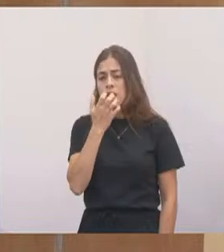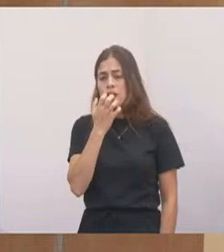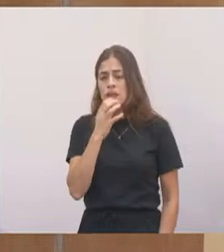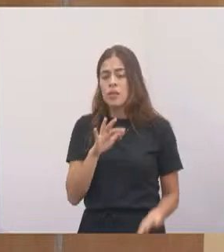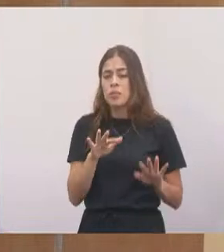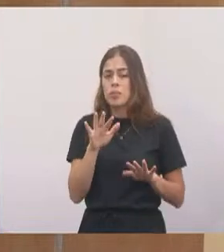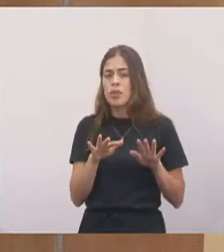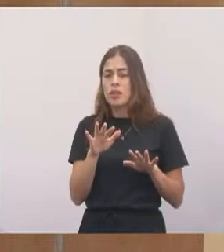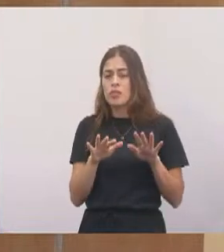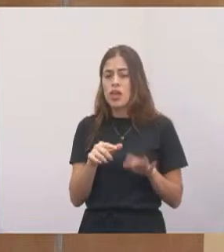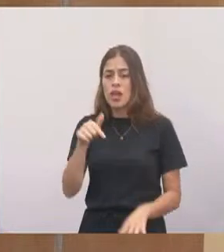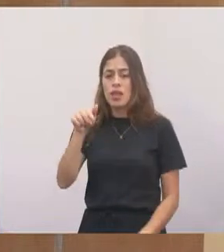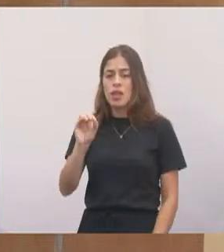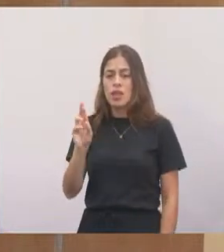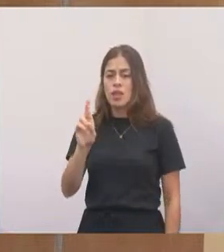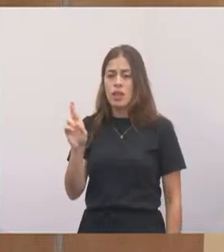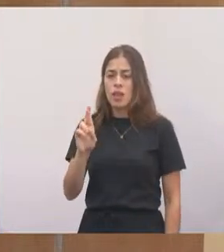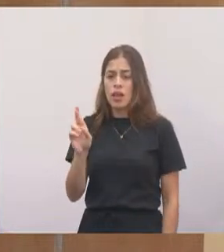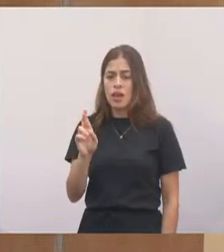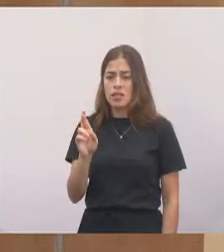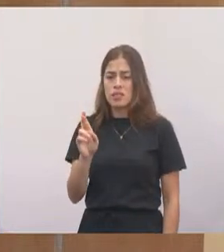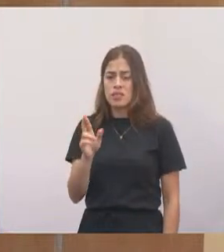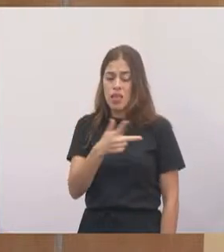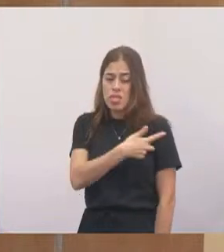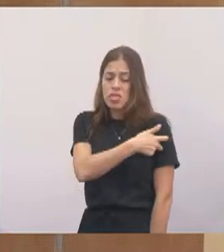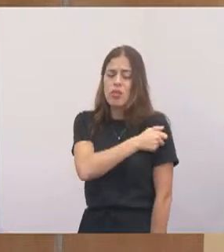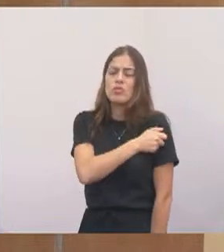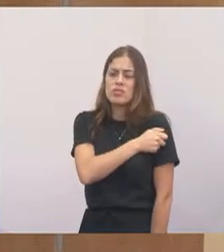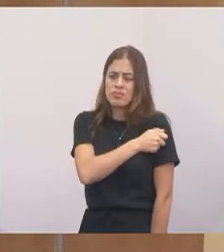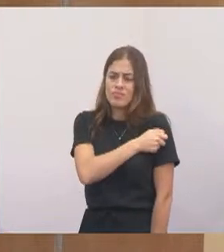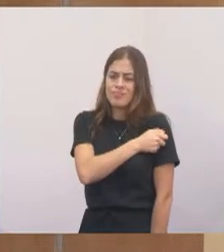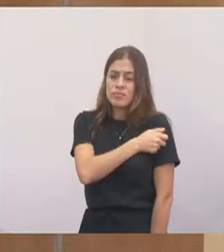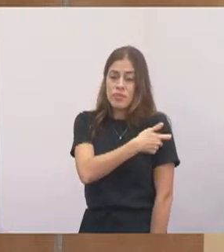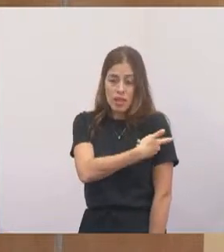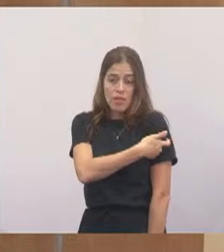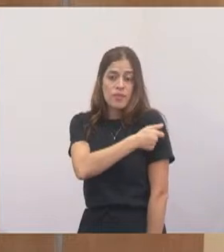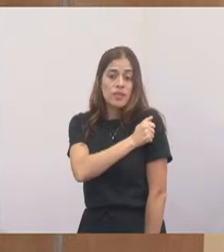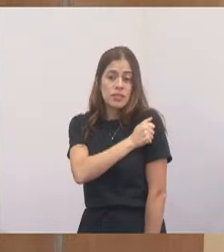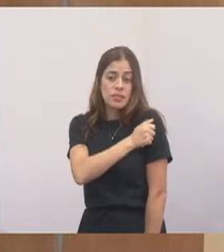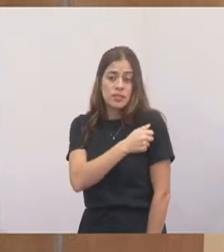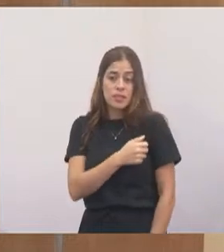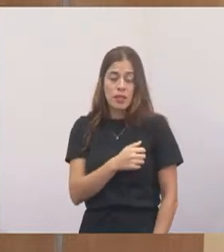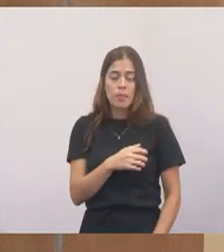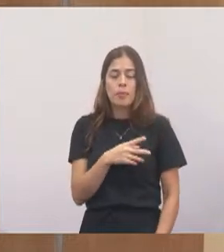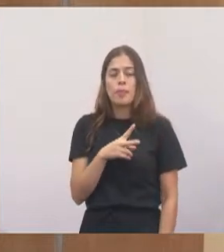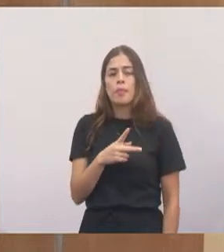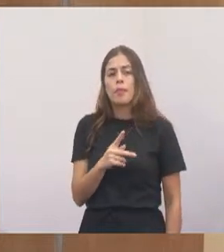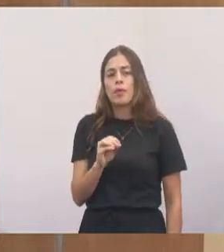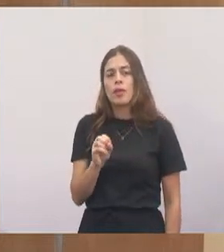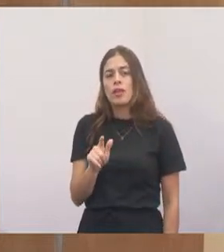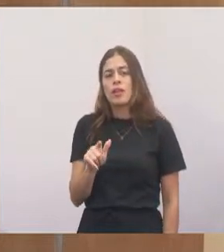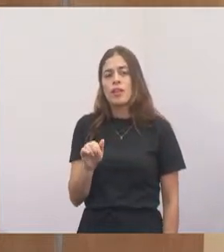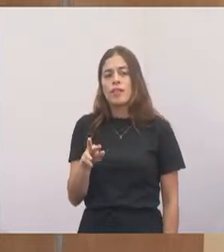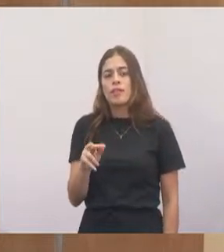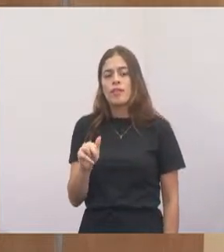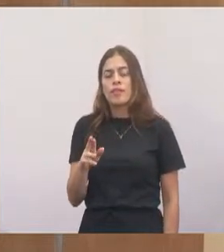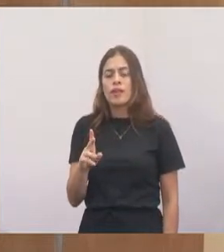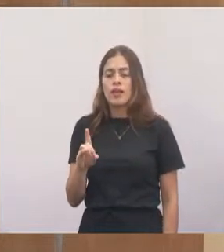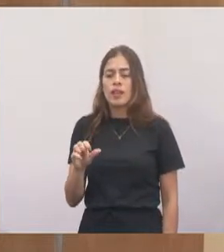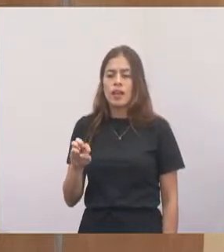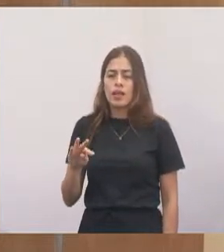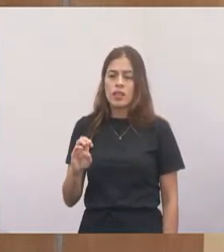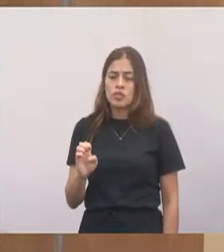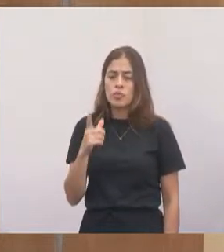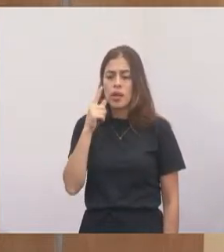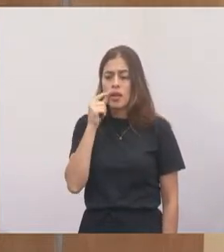mercado sai em média R$ 70 cada dose, e a vacina polivalente para felinos em média